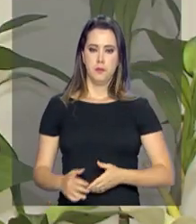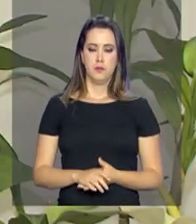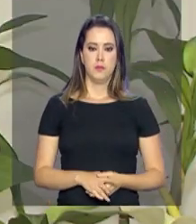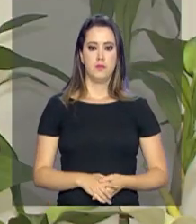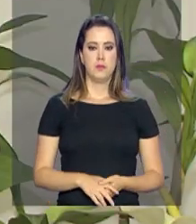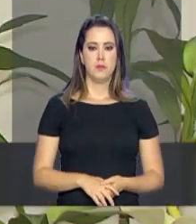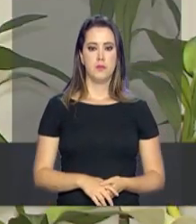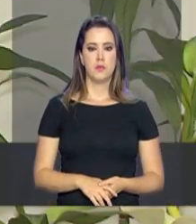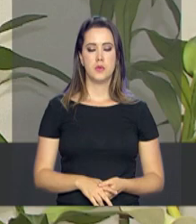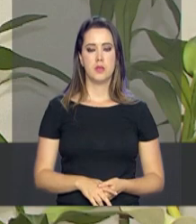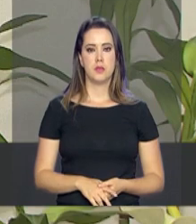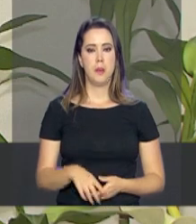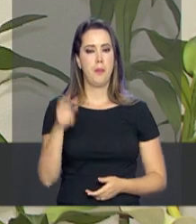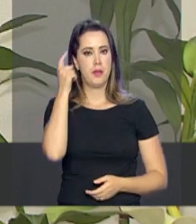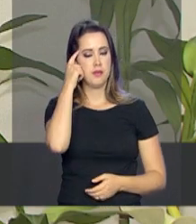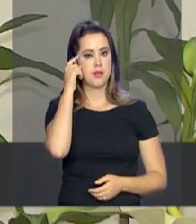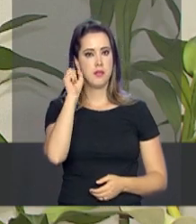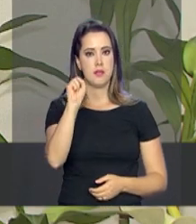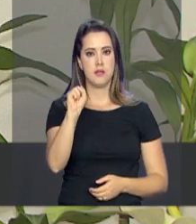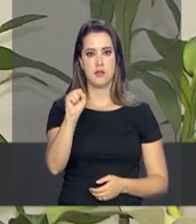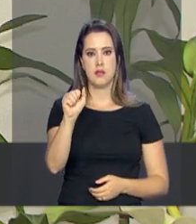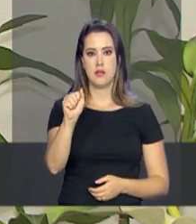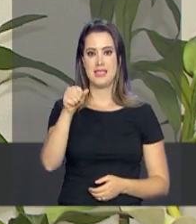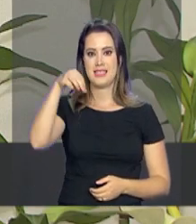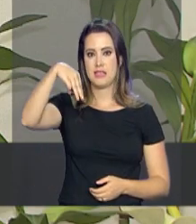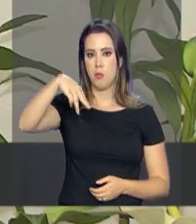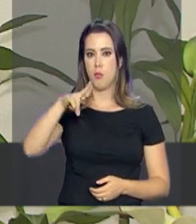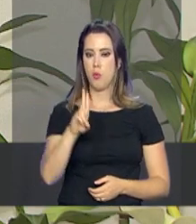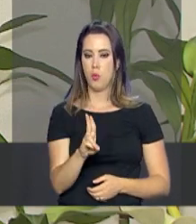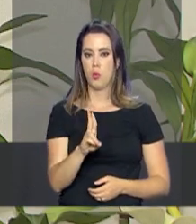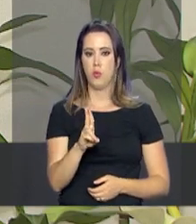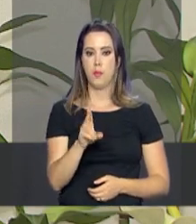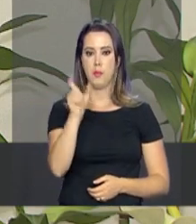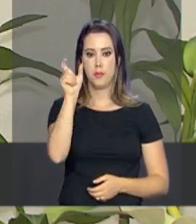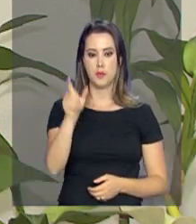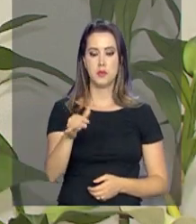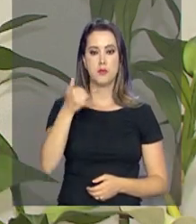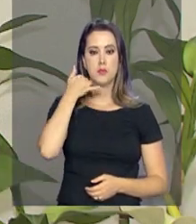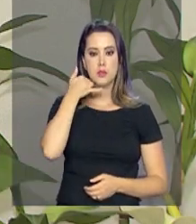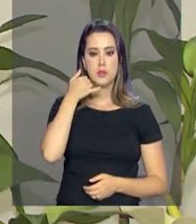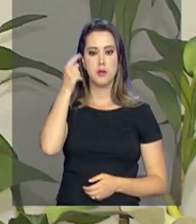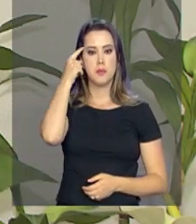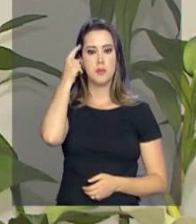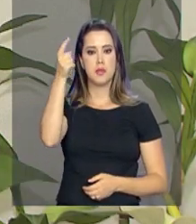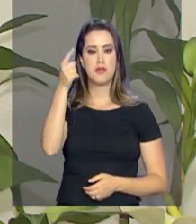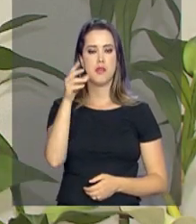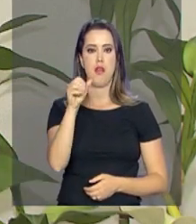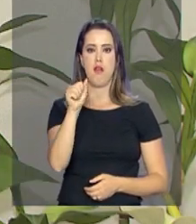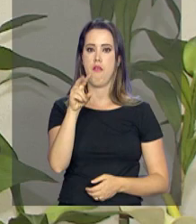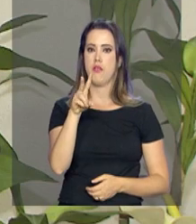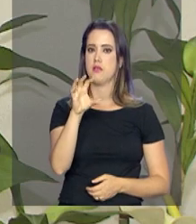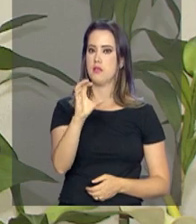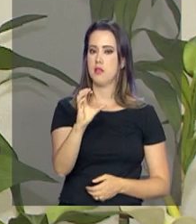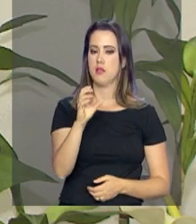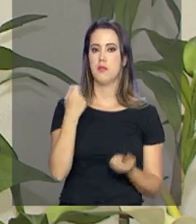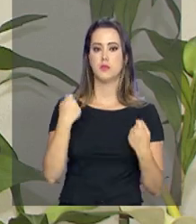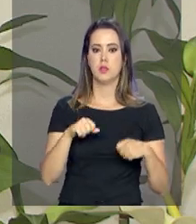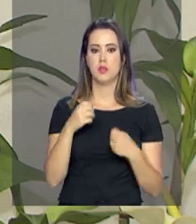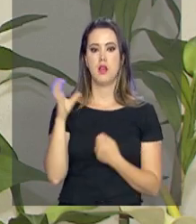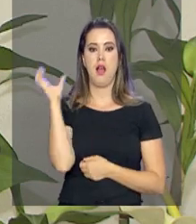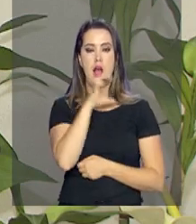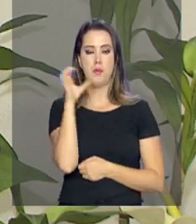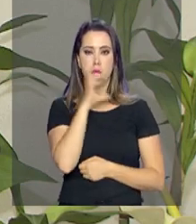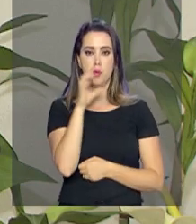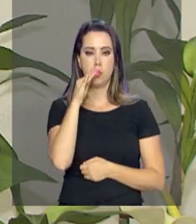samu que é quem a gente deve ligar na hora que tiver pensando num avc a gente consegue